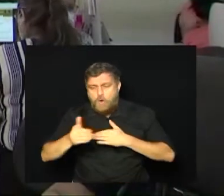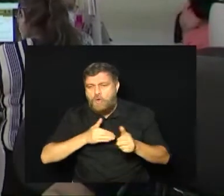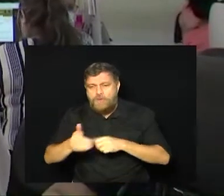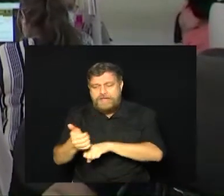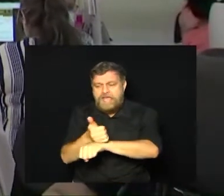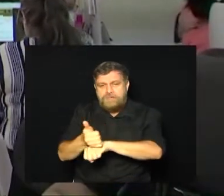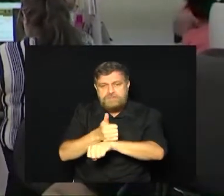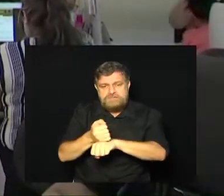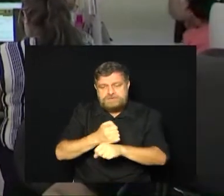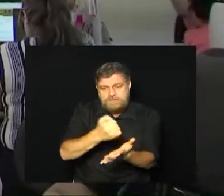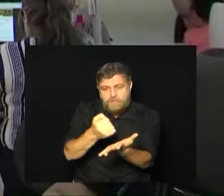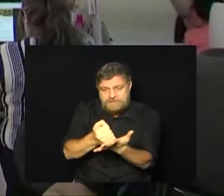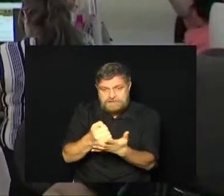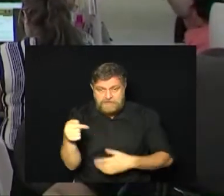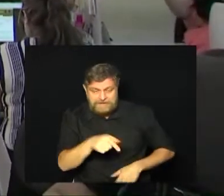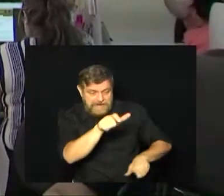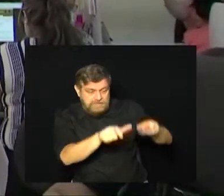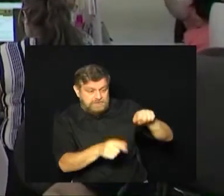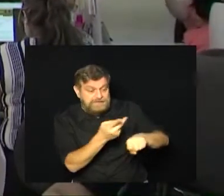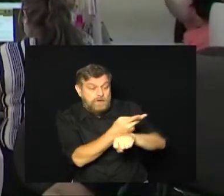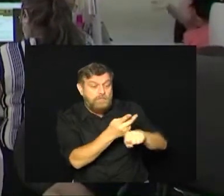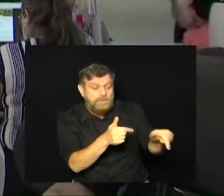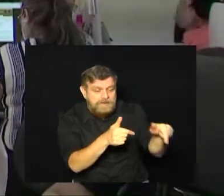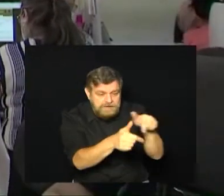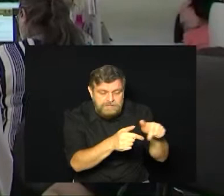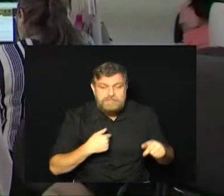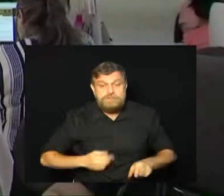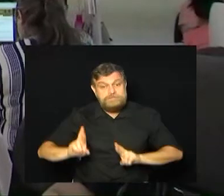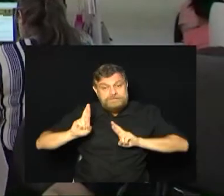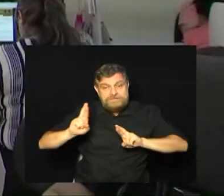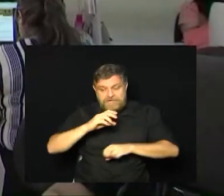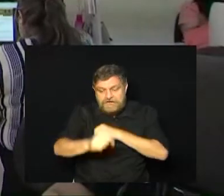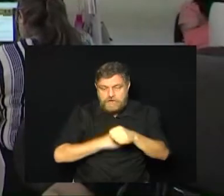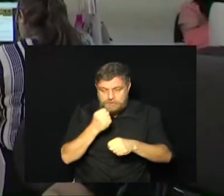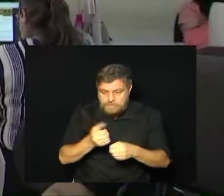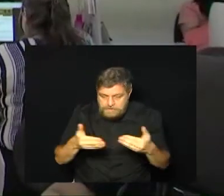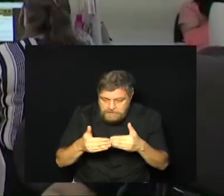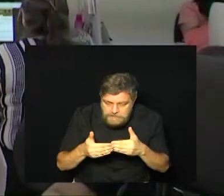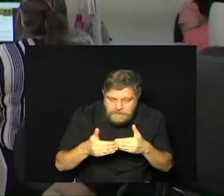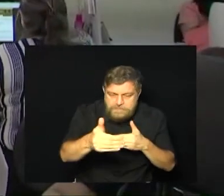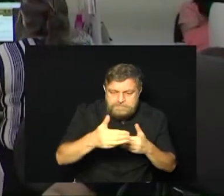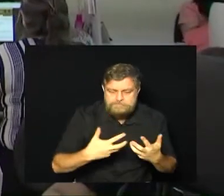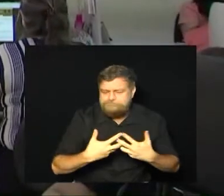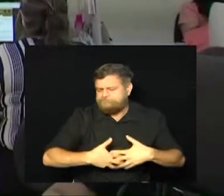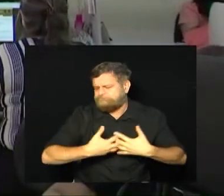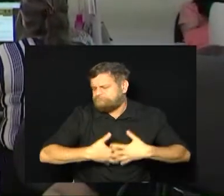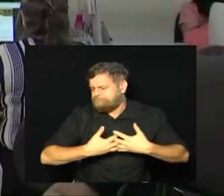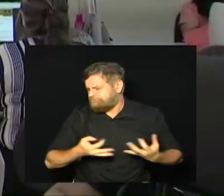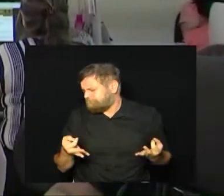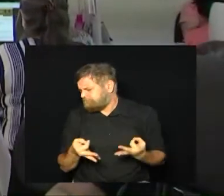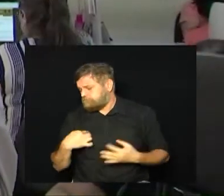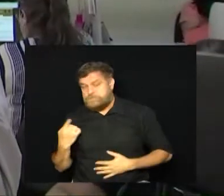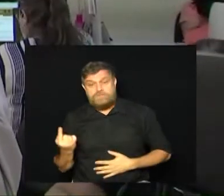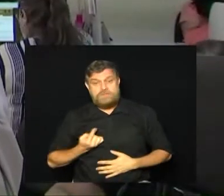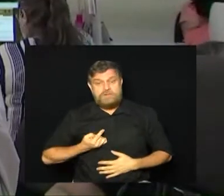os trabalhadores, a gente espera que essa retomada agora a partir do início do ano seja bem efetivada e nós estamos com